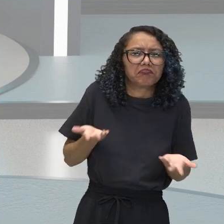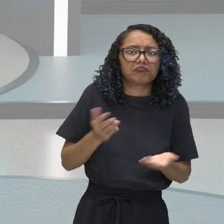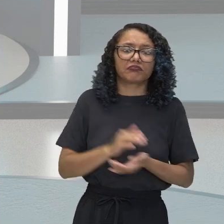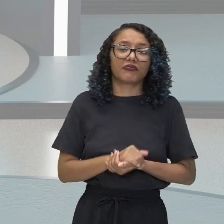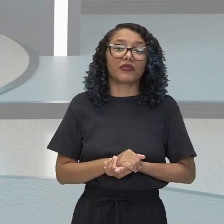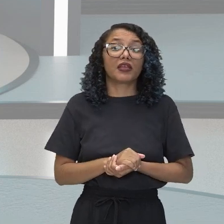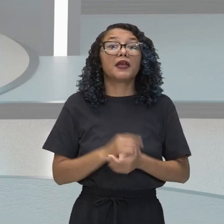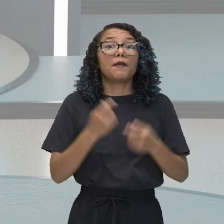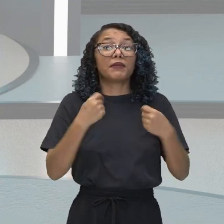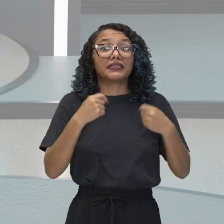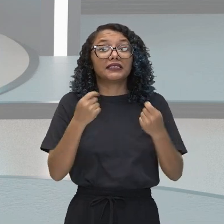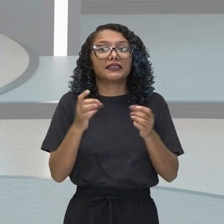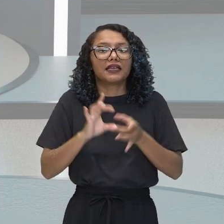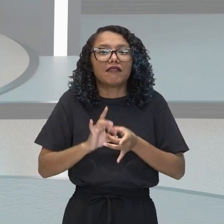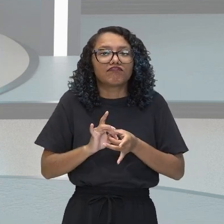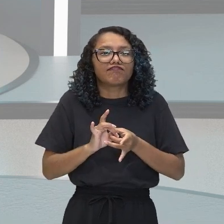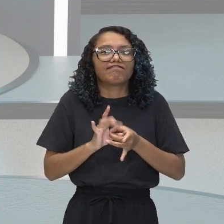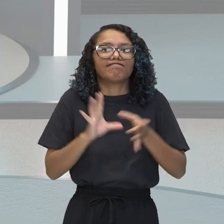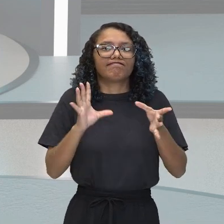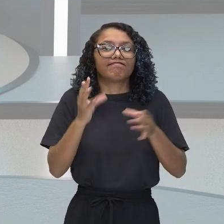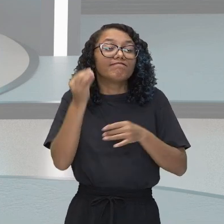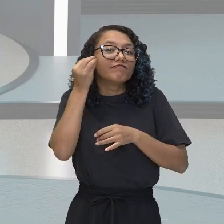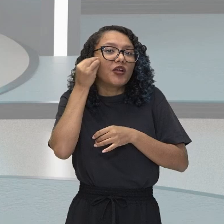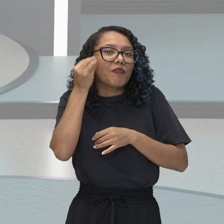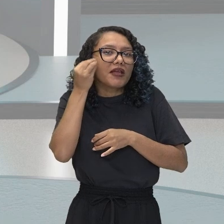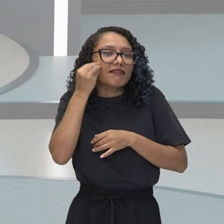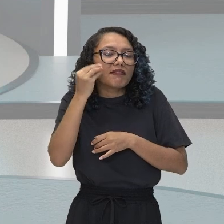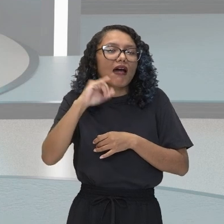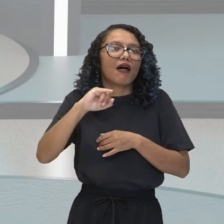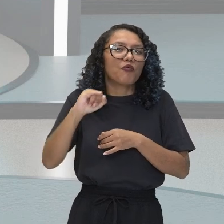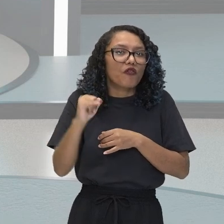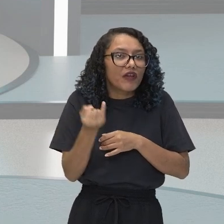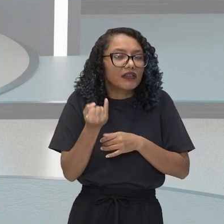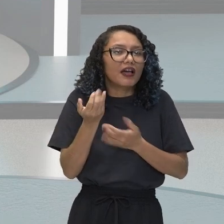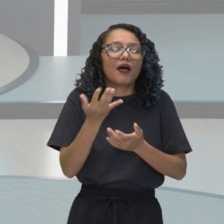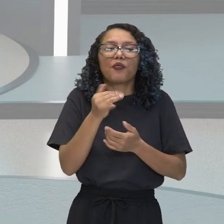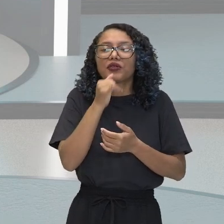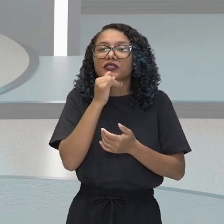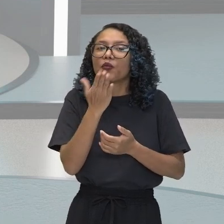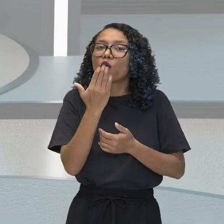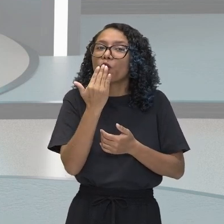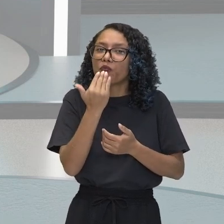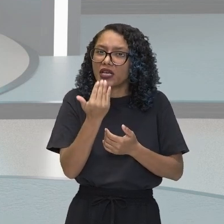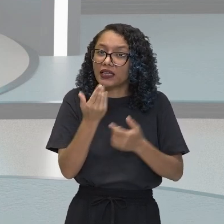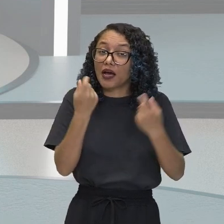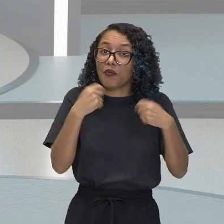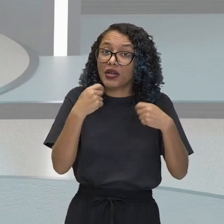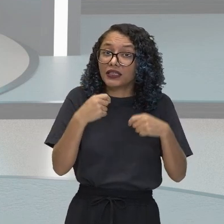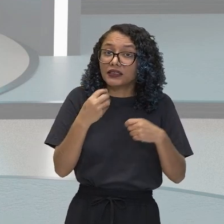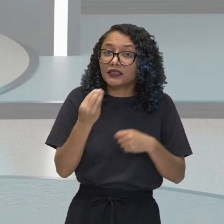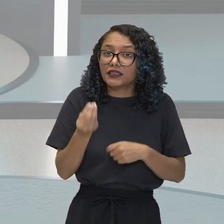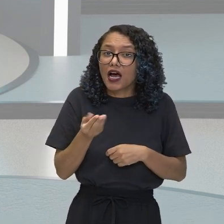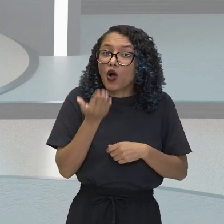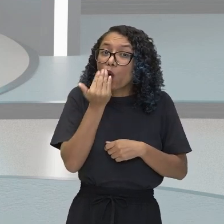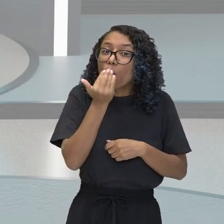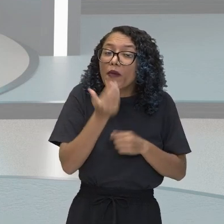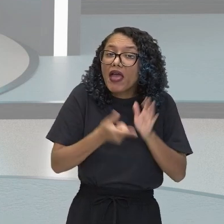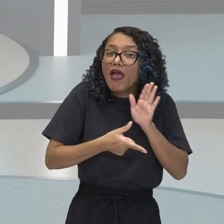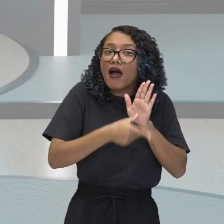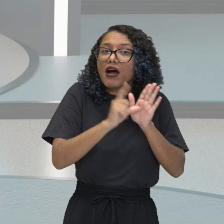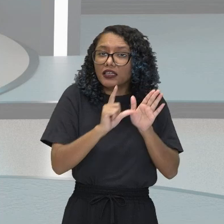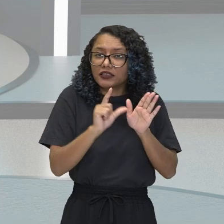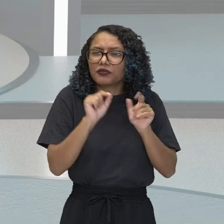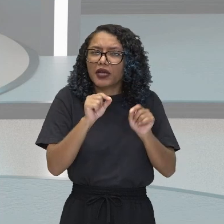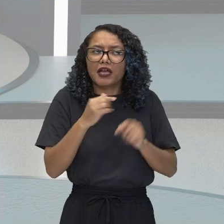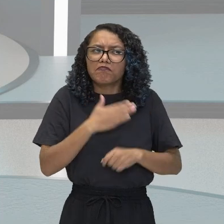viver e experimentar. Assim como você precisa provar a comida para saber se gosta daquele tipo de comida, você precisa